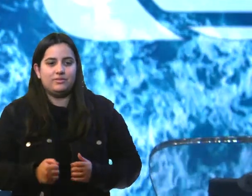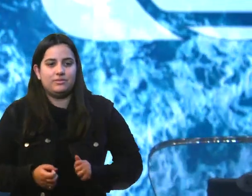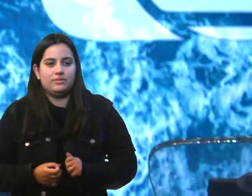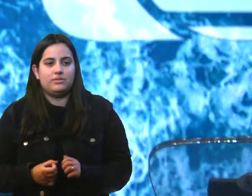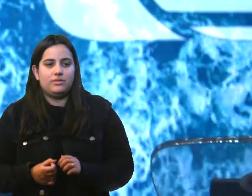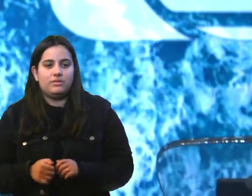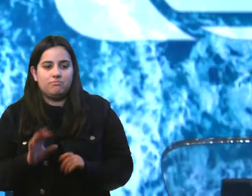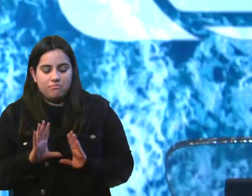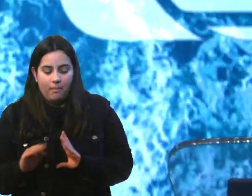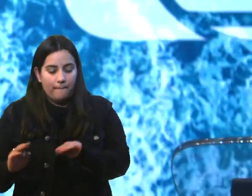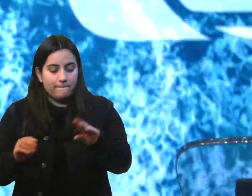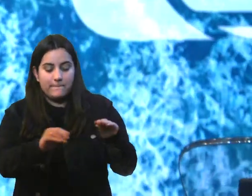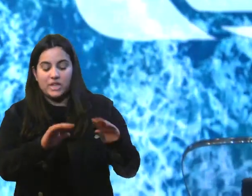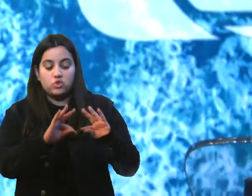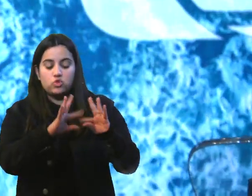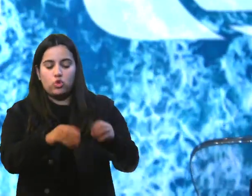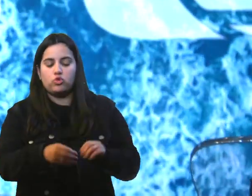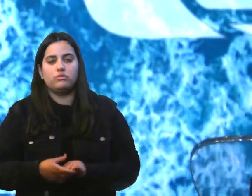Mexe em tudo.